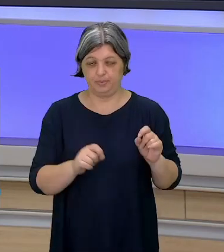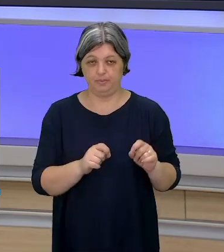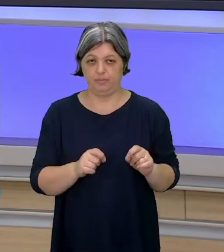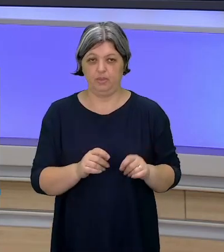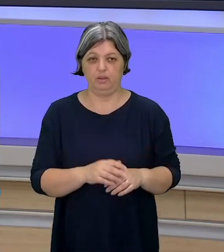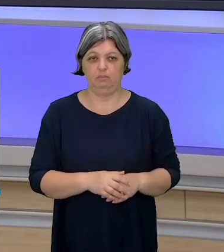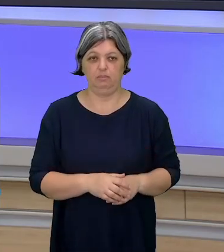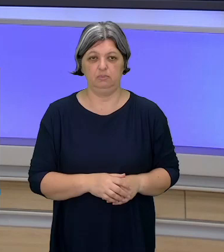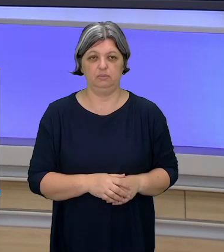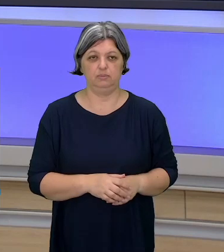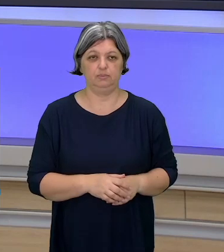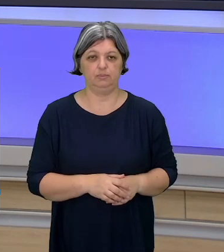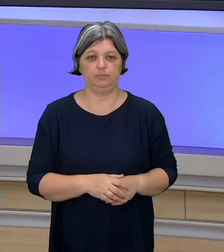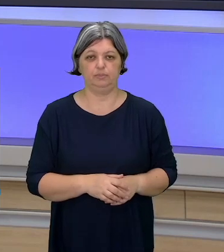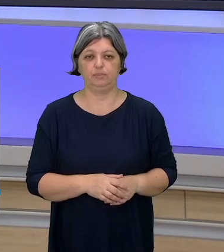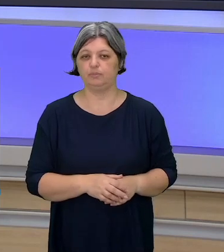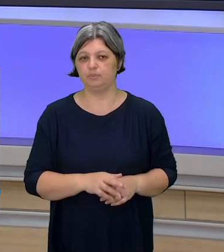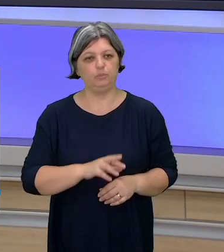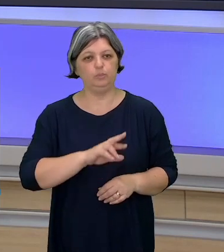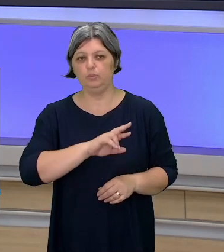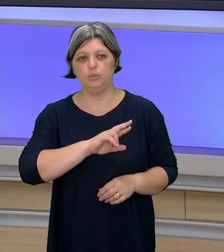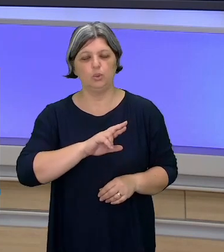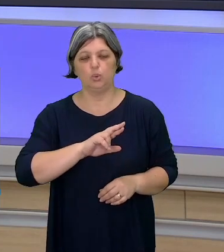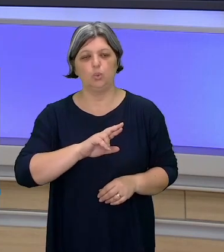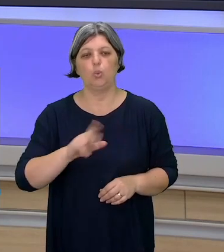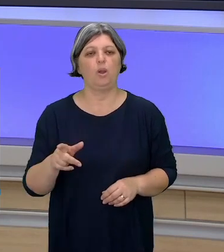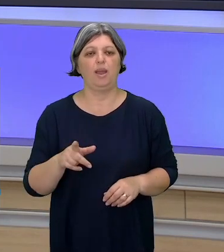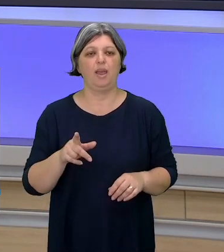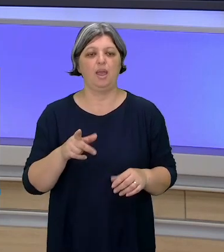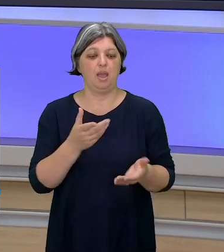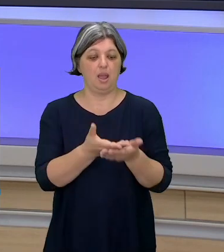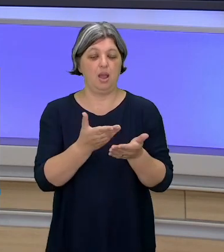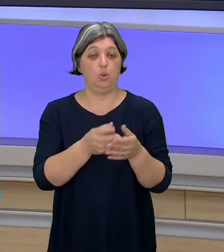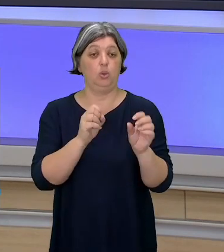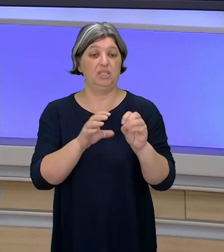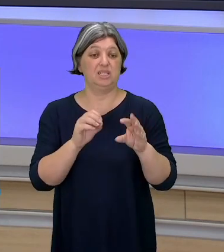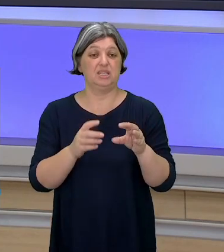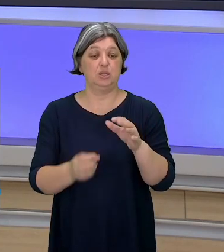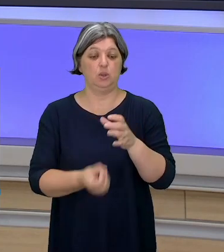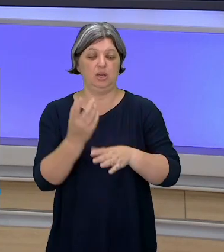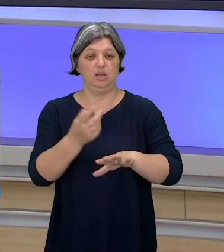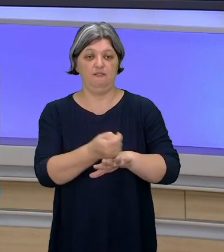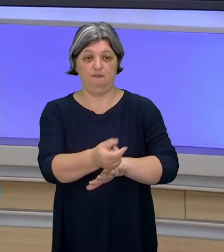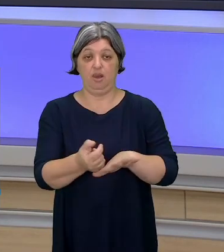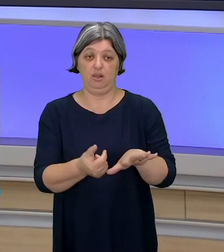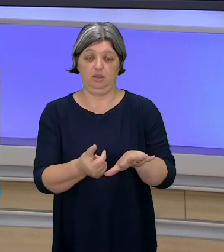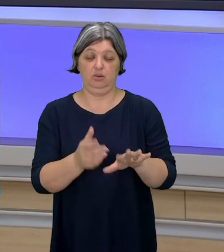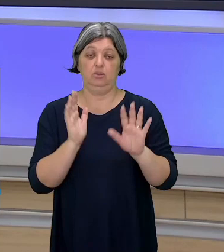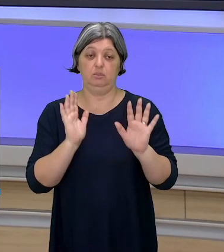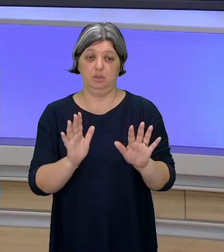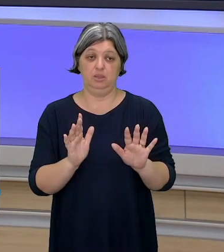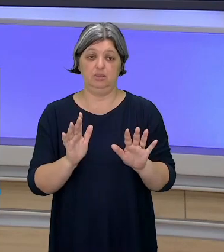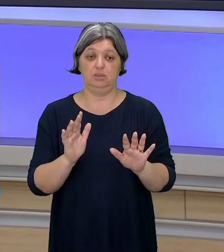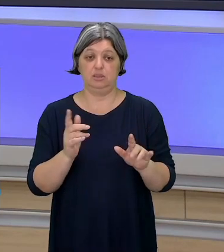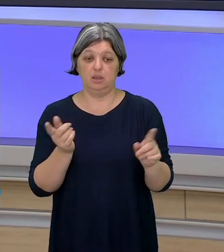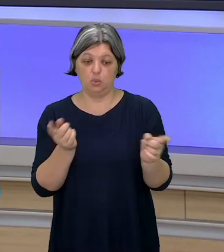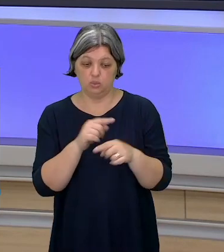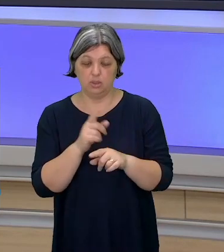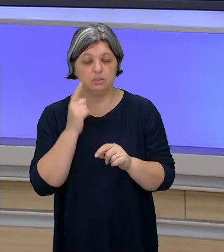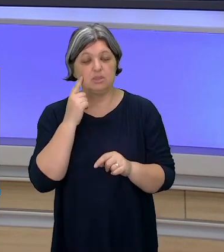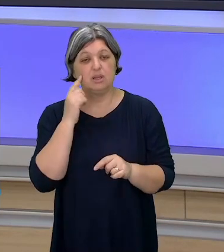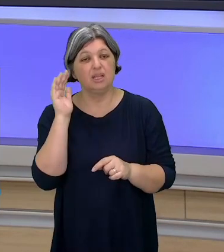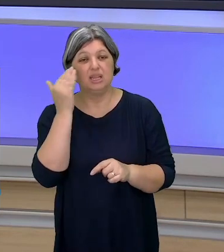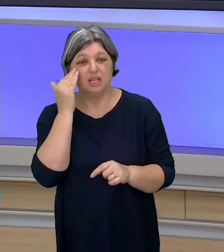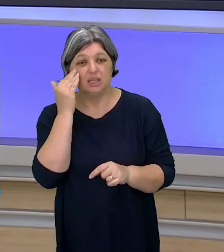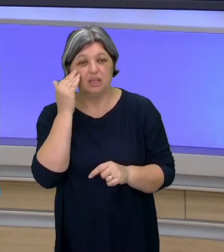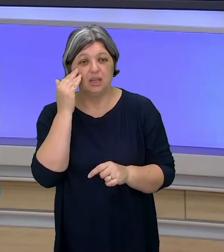não é uma aula ensinando a criar fake news, mas é muito pelo contrário. É para a gente entender que, às vezes, a gente acha